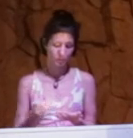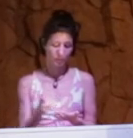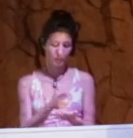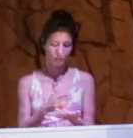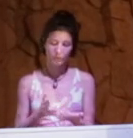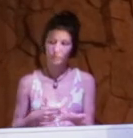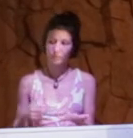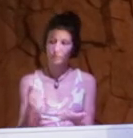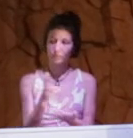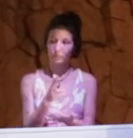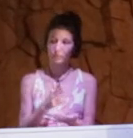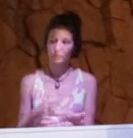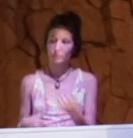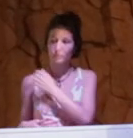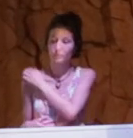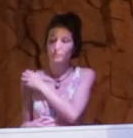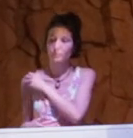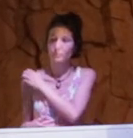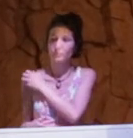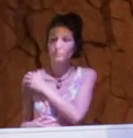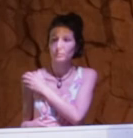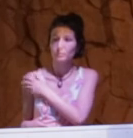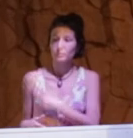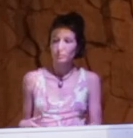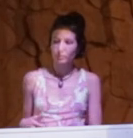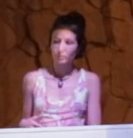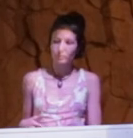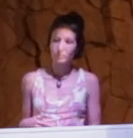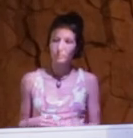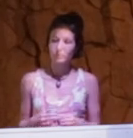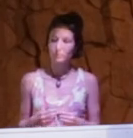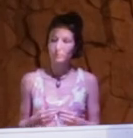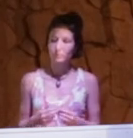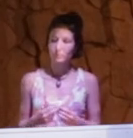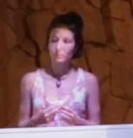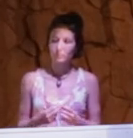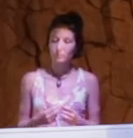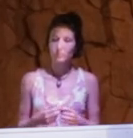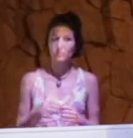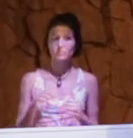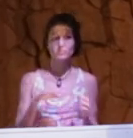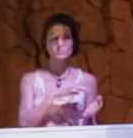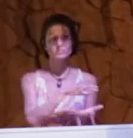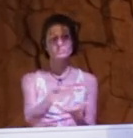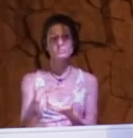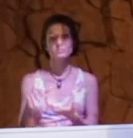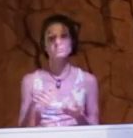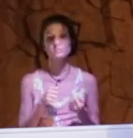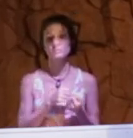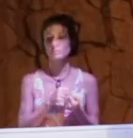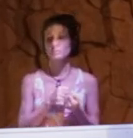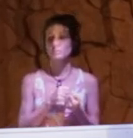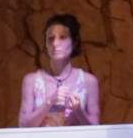aproximar dessa aparência, dessa plasticidade que a xilogravura traz para mim. E nisso tudo, eu